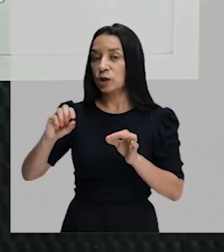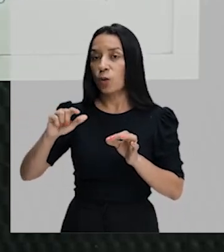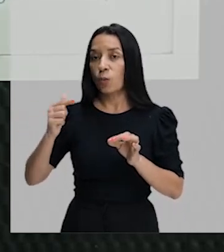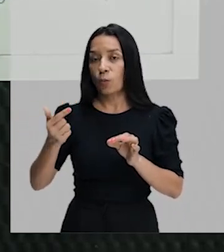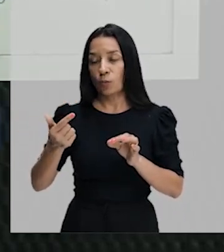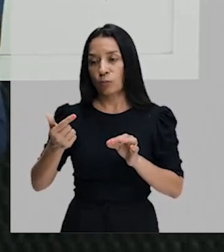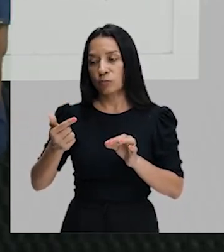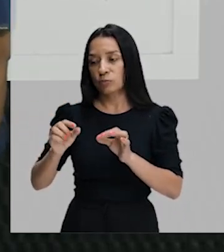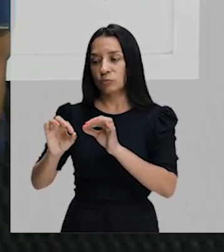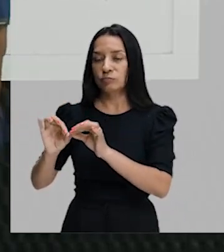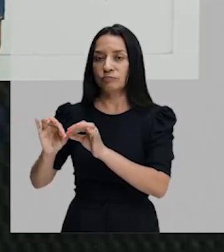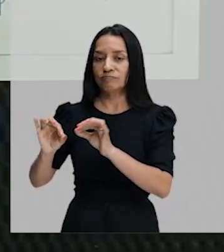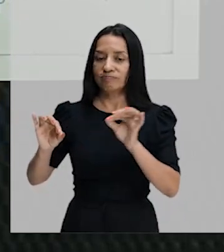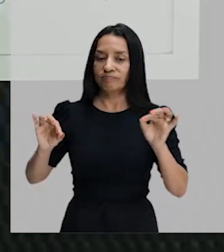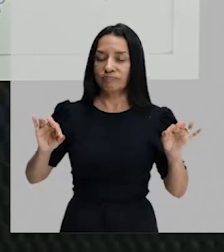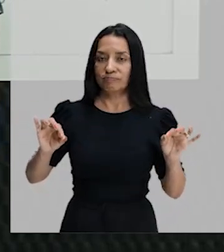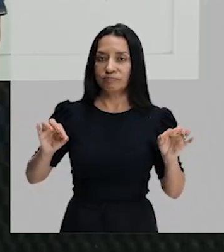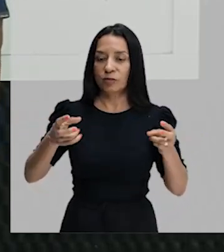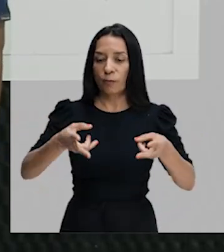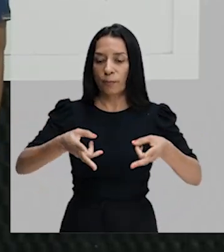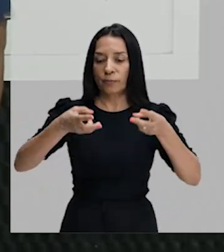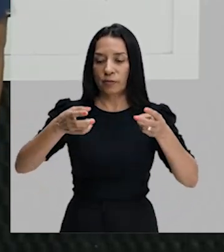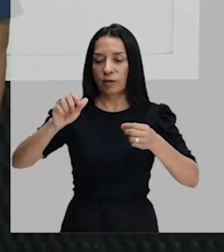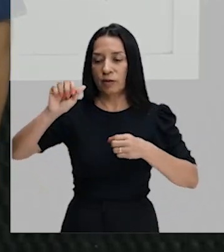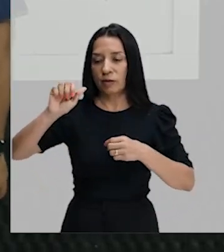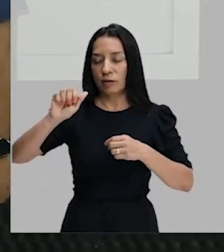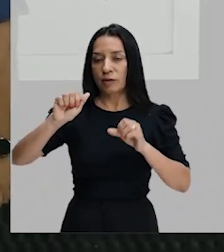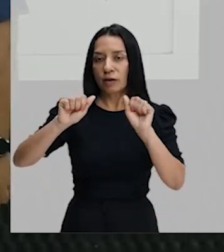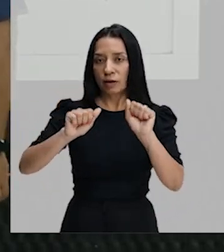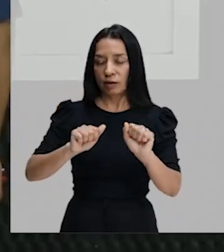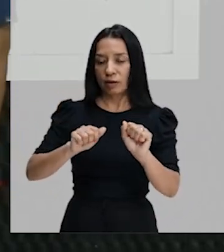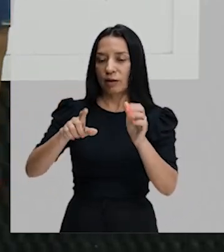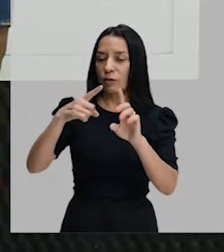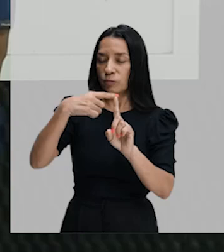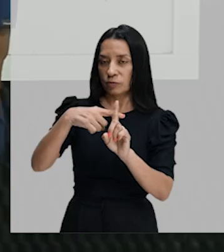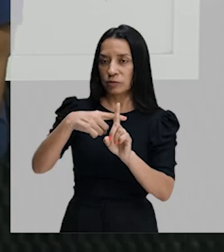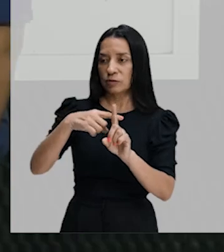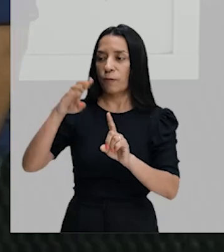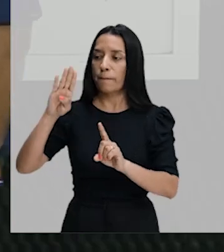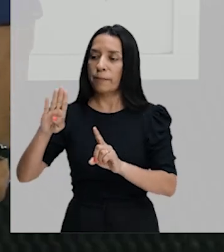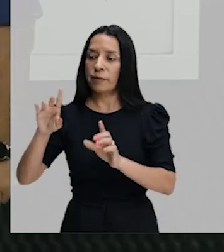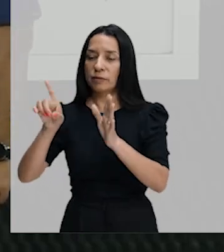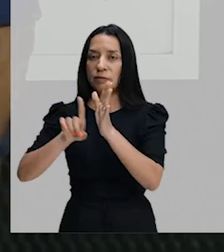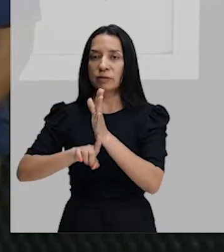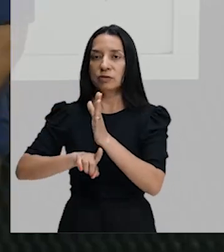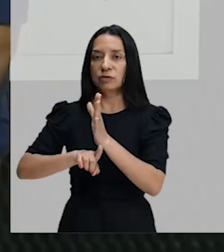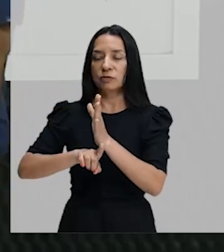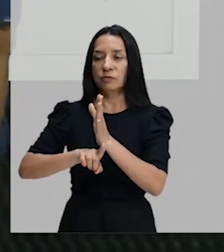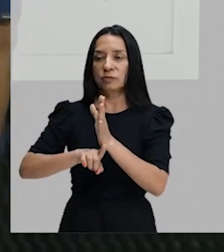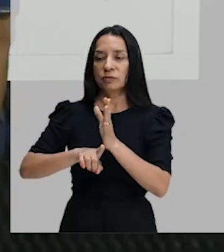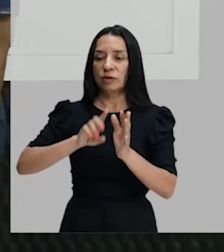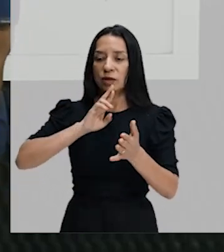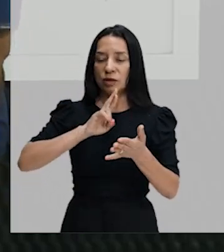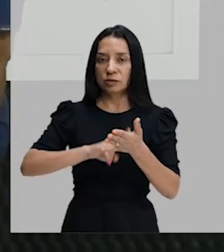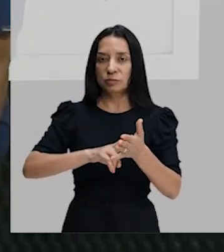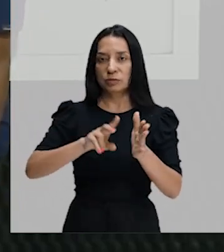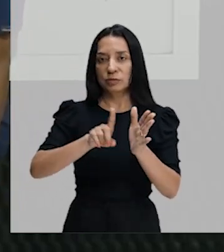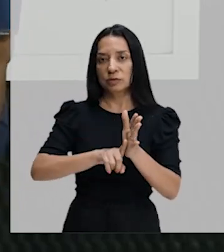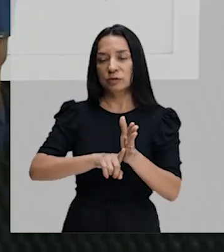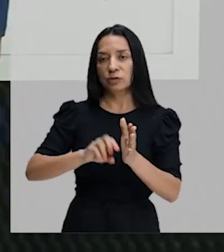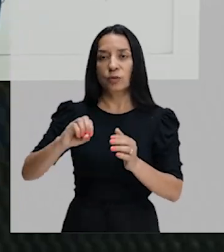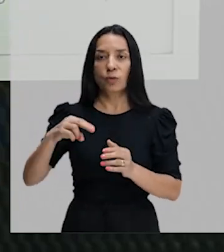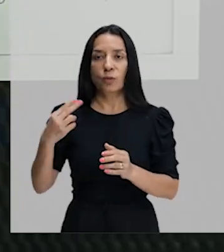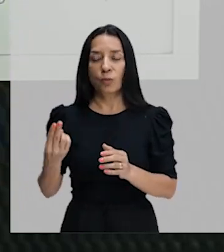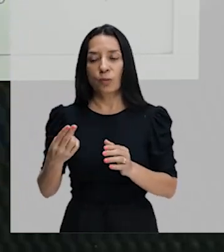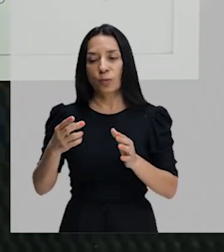esquerda. Olha aqui, ó. Percebam o seguinte, A é positivo e B é negativo. E o resultado é negativo. Ou seja, o resultado